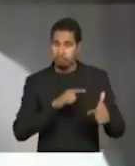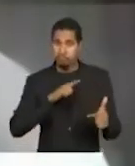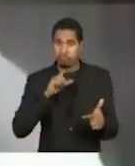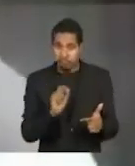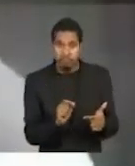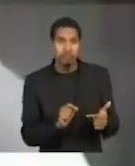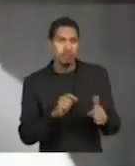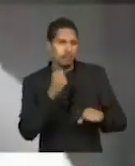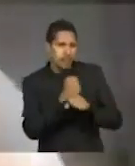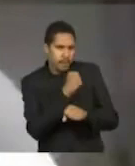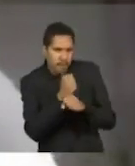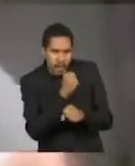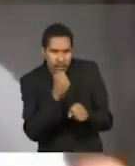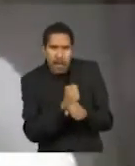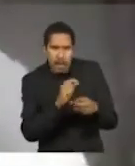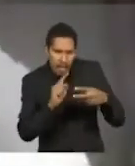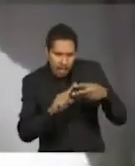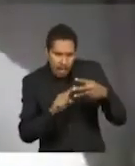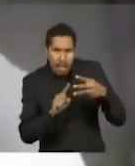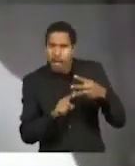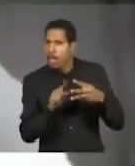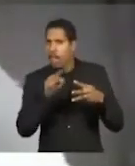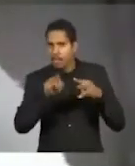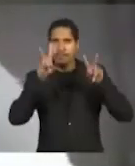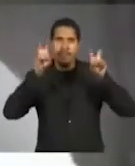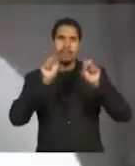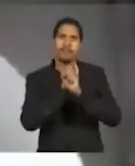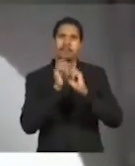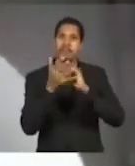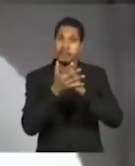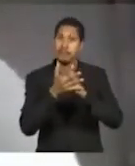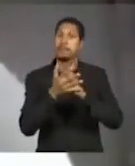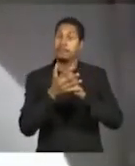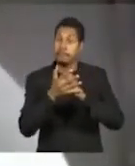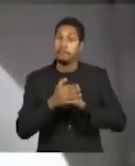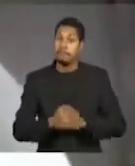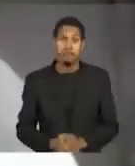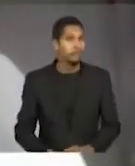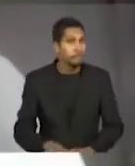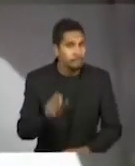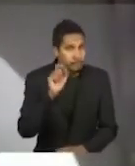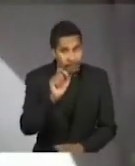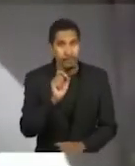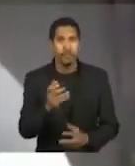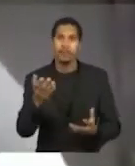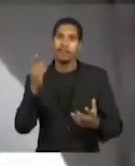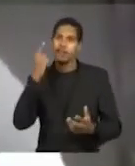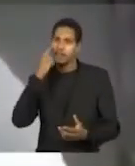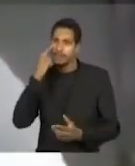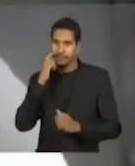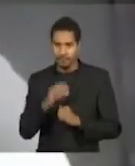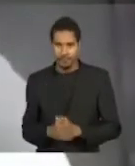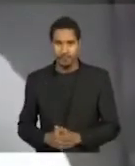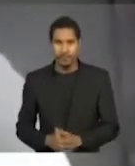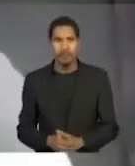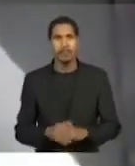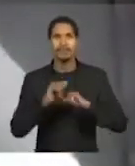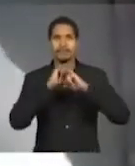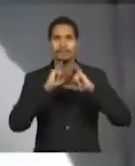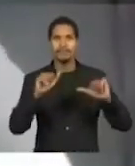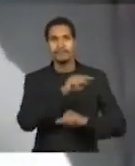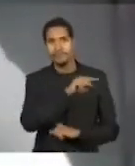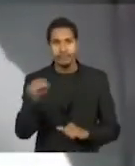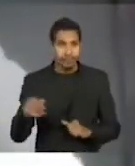implantação de obras de combate ao coronavírus. E eu queria dizer, presidente, senhoras e senhores vereadores, que procurando, de